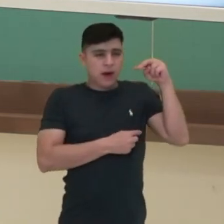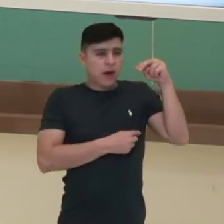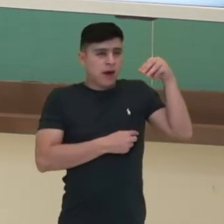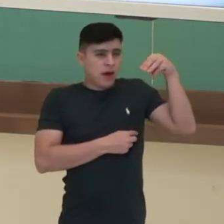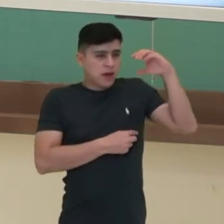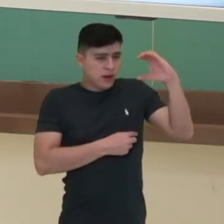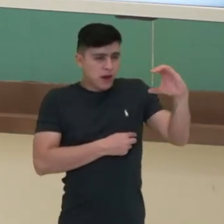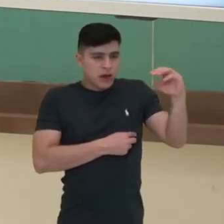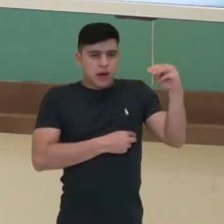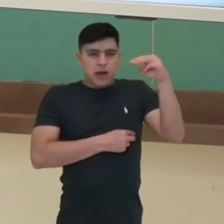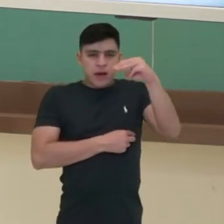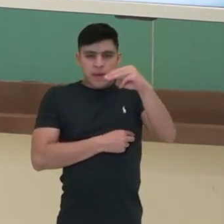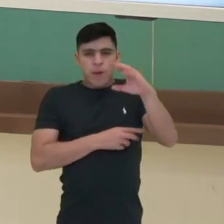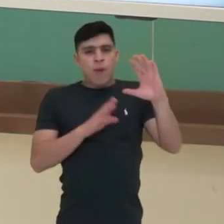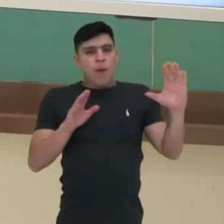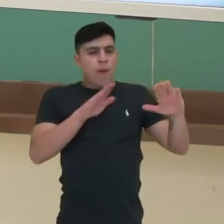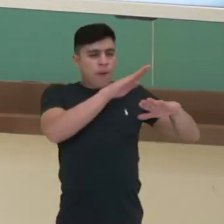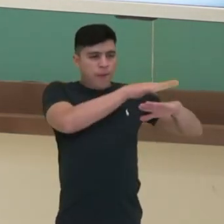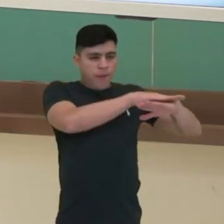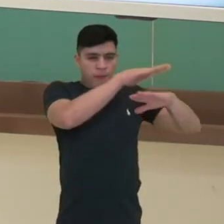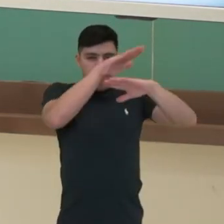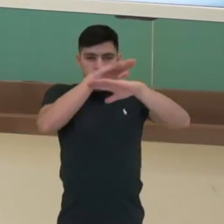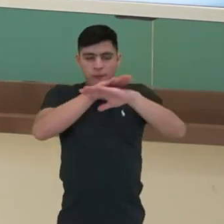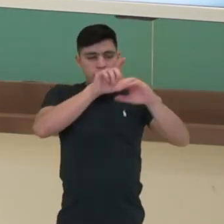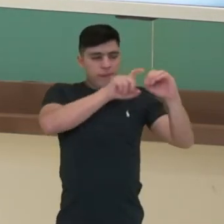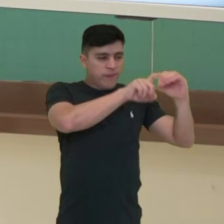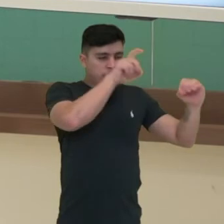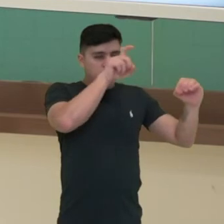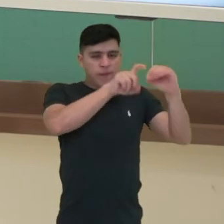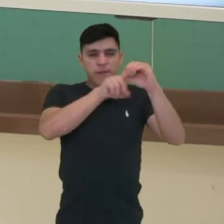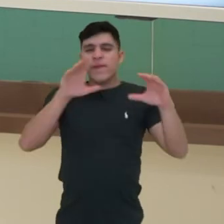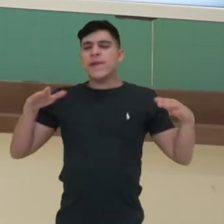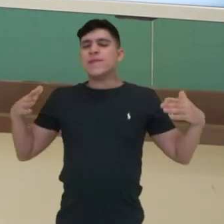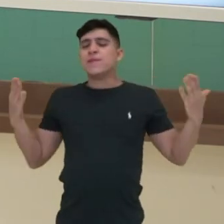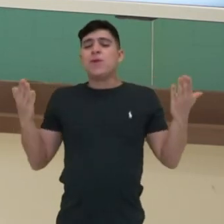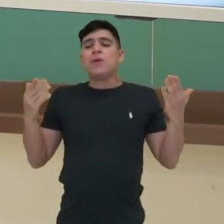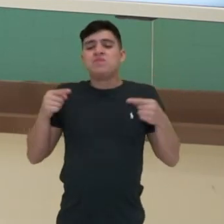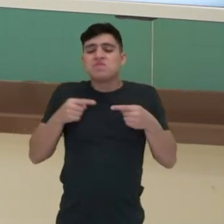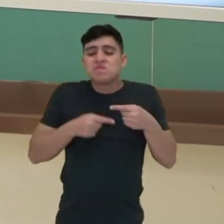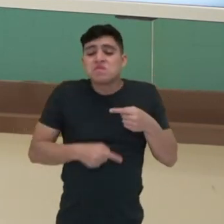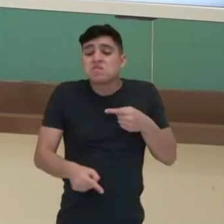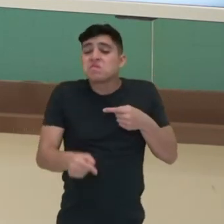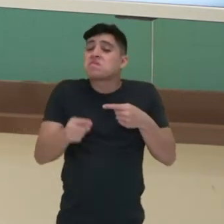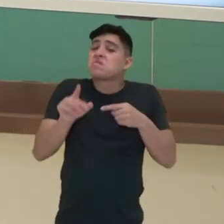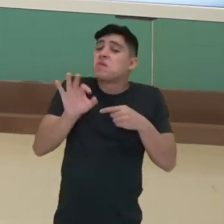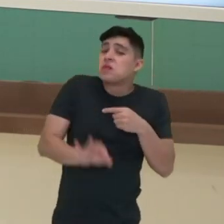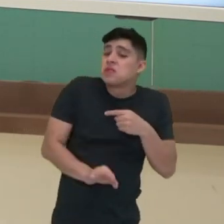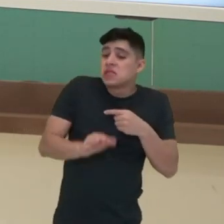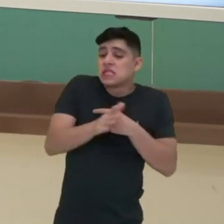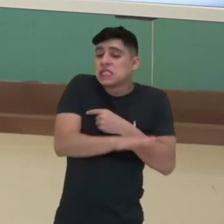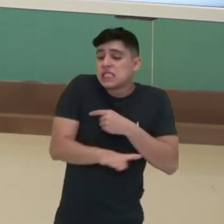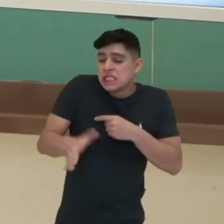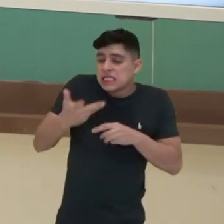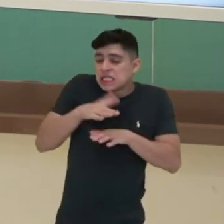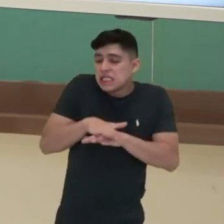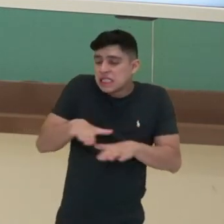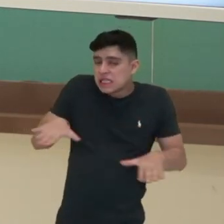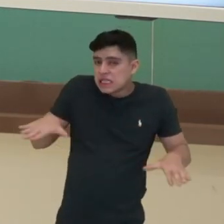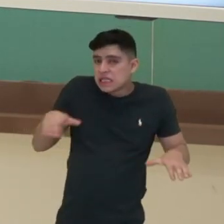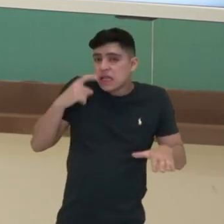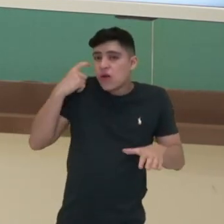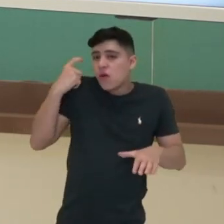Mzão, independentes, lembrando, tem que ser independentes um do outro, qual a probabilidade de o casal ter uma criança com olhos claros e